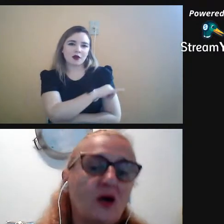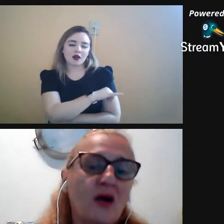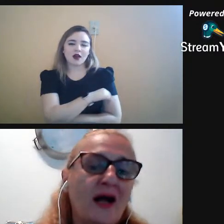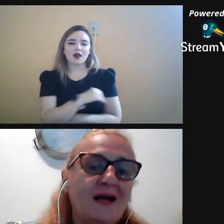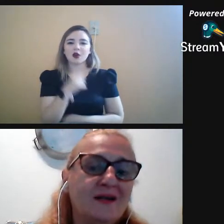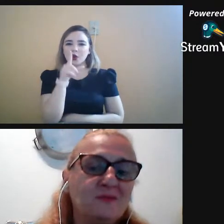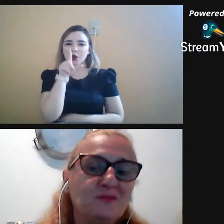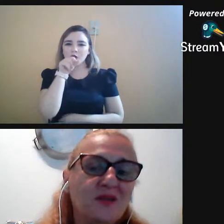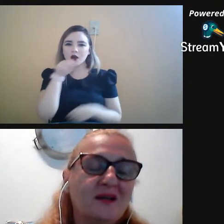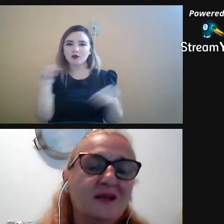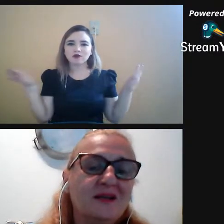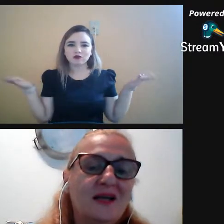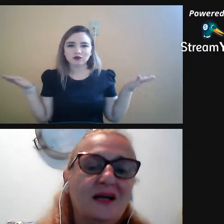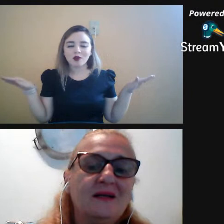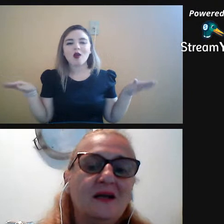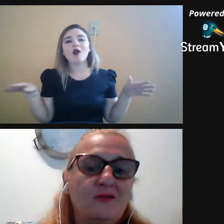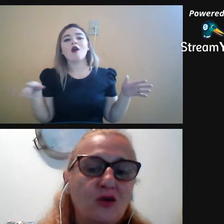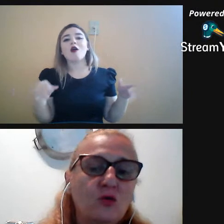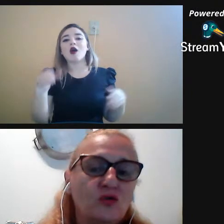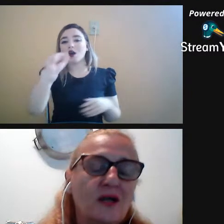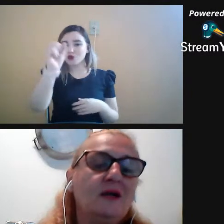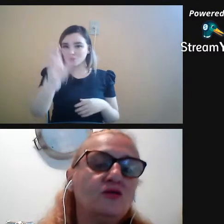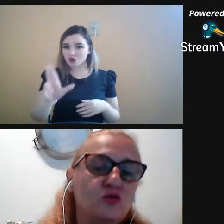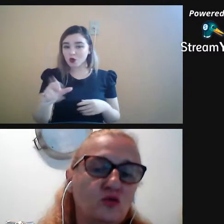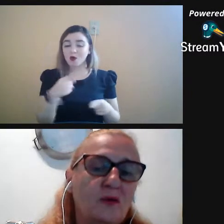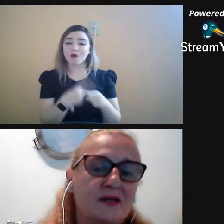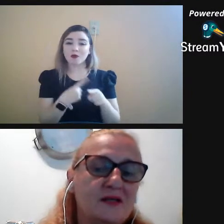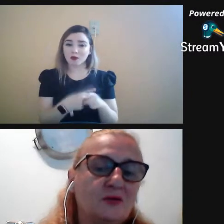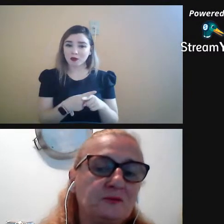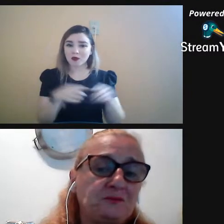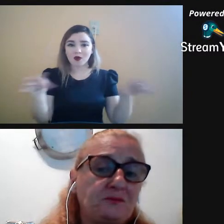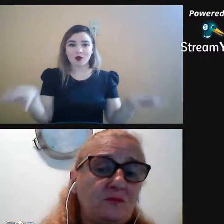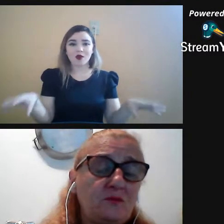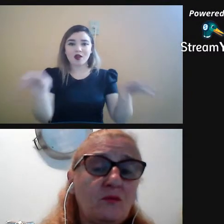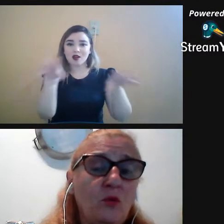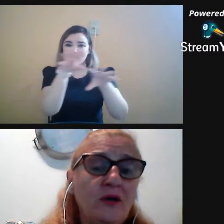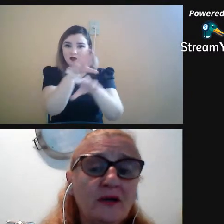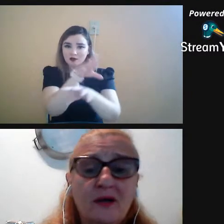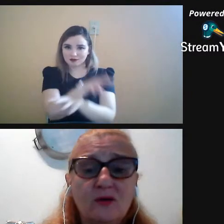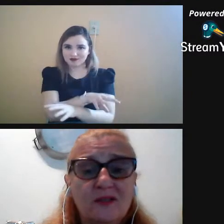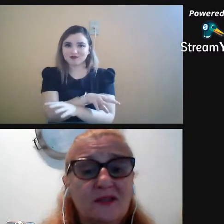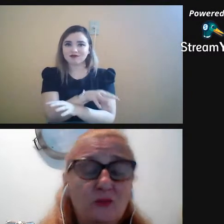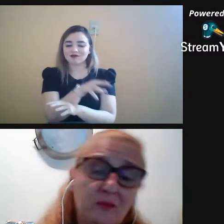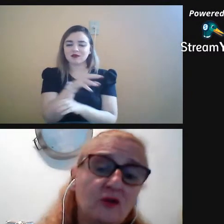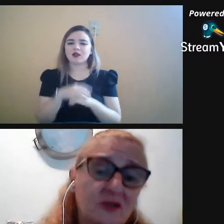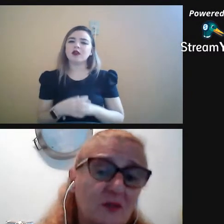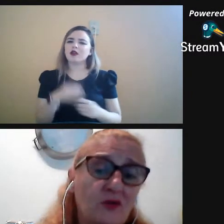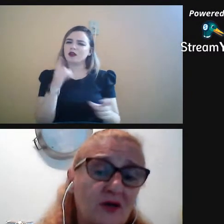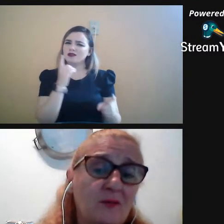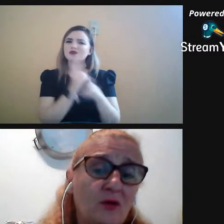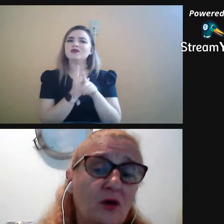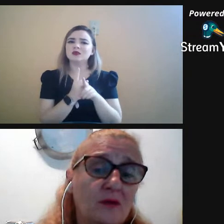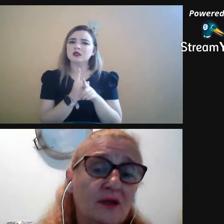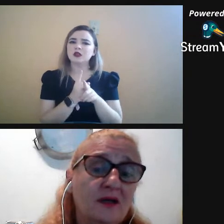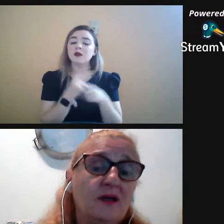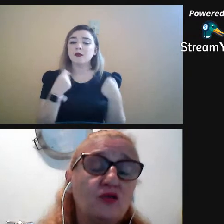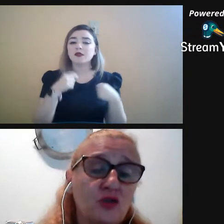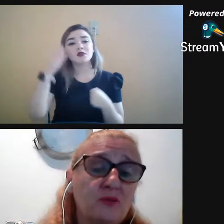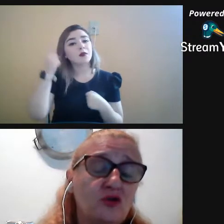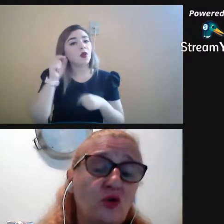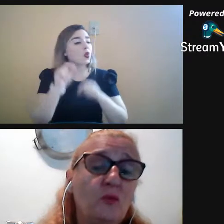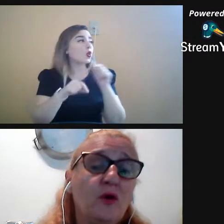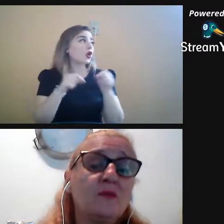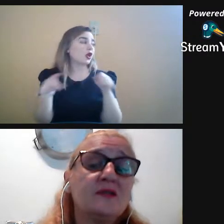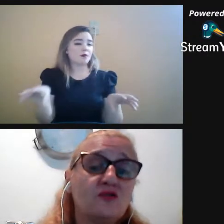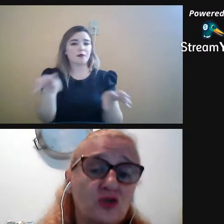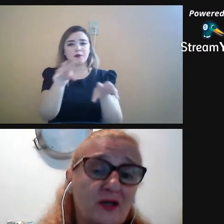de araucária, tá? Eu vou encontrar no sul do Brasil. O que está acontecendo? Primeiro, eu tenho que saber o que é bioma e os tipos